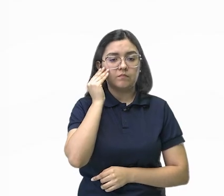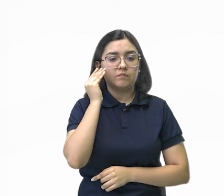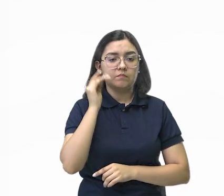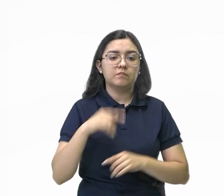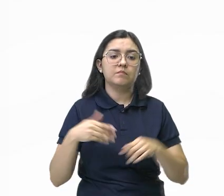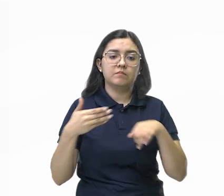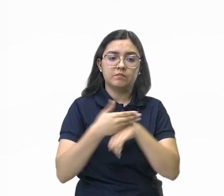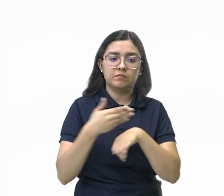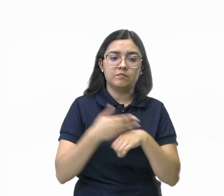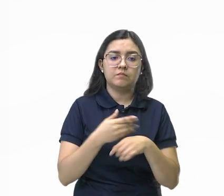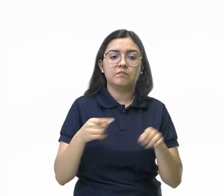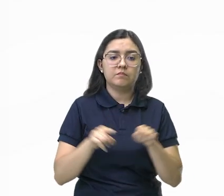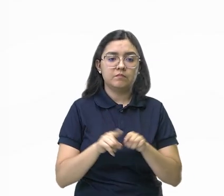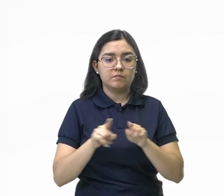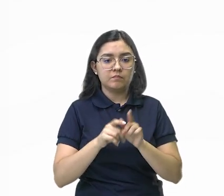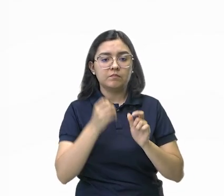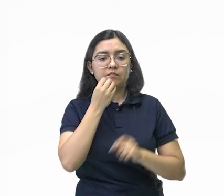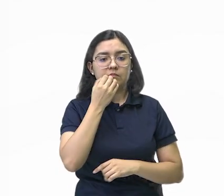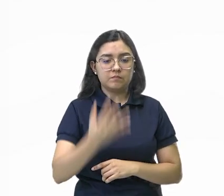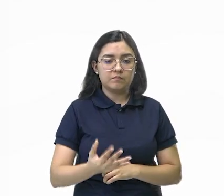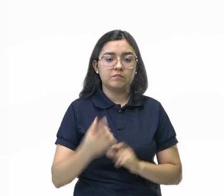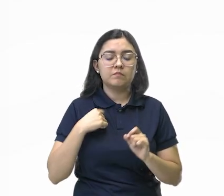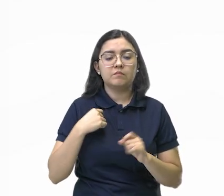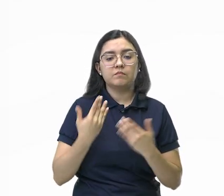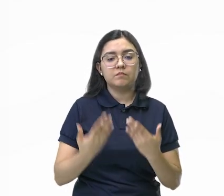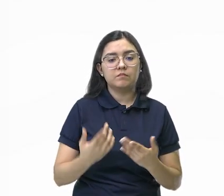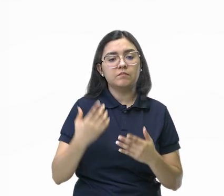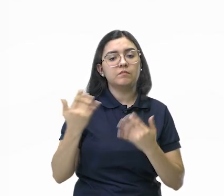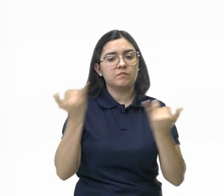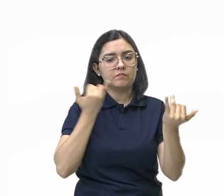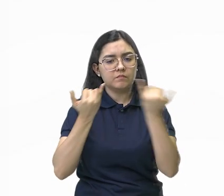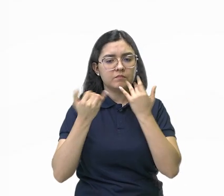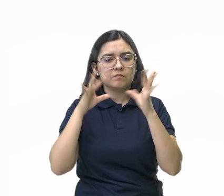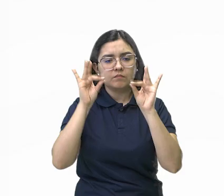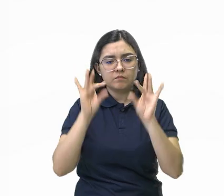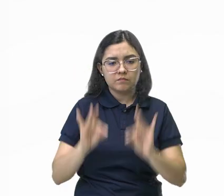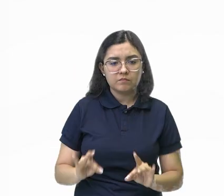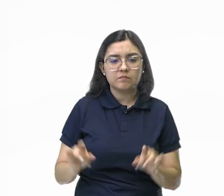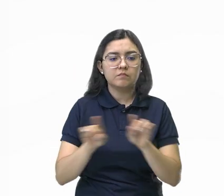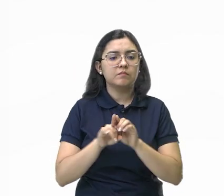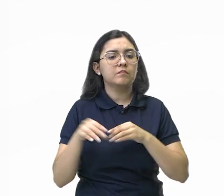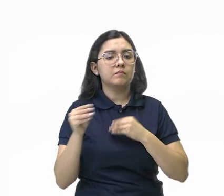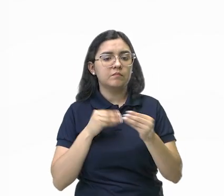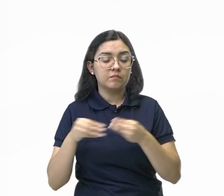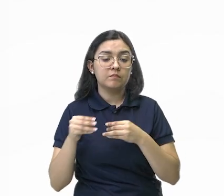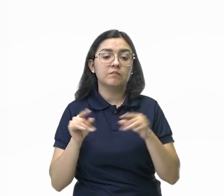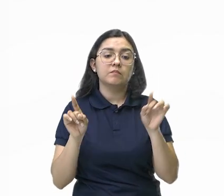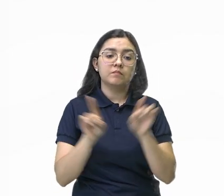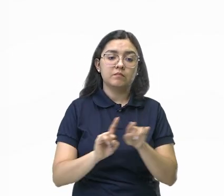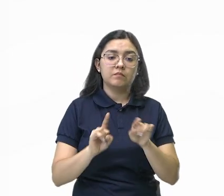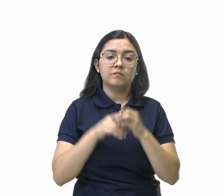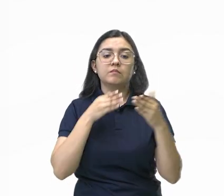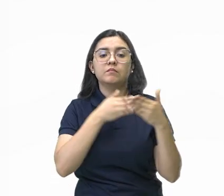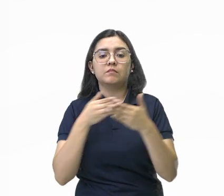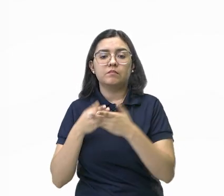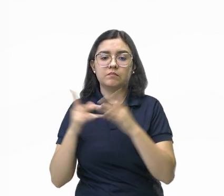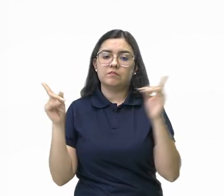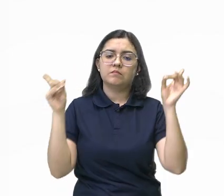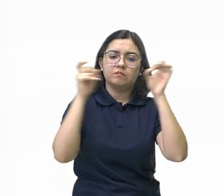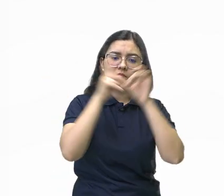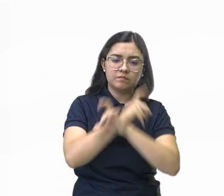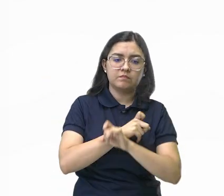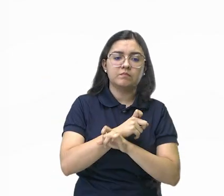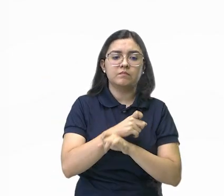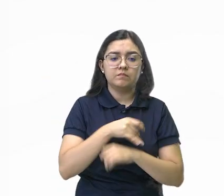participante, e as vantagens do uso desse método são dados ricos em detalhes e flexibilidade. E suas limitações, né,